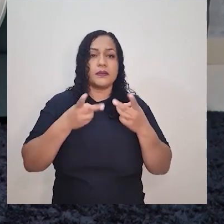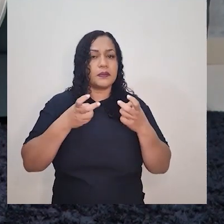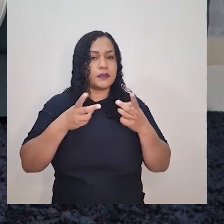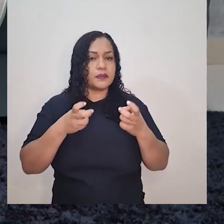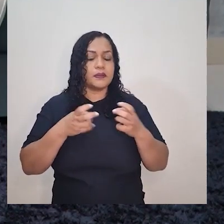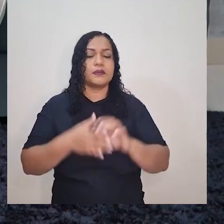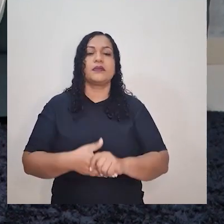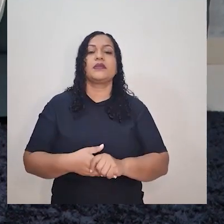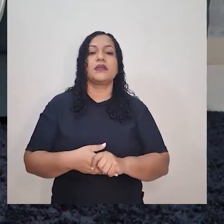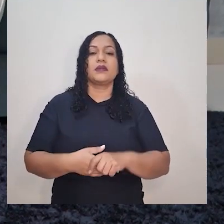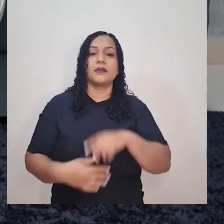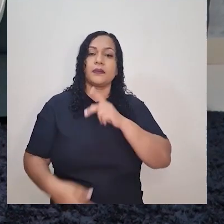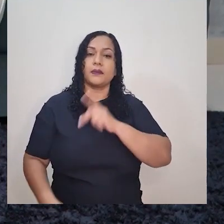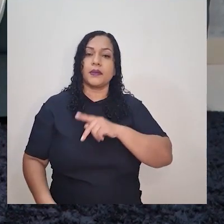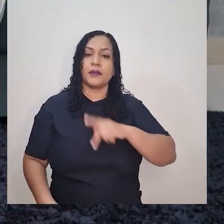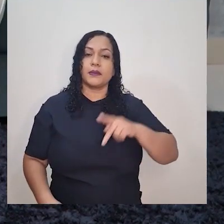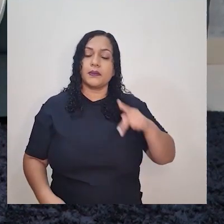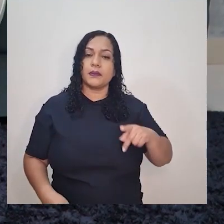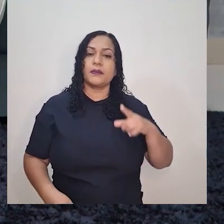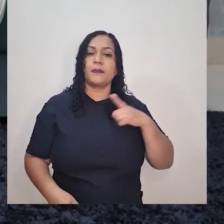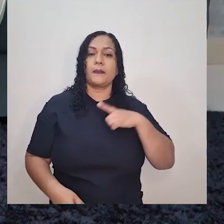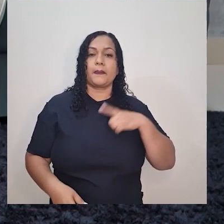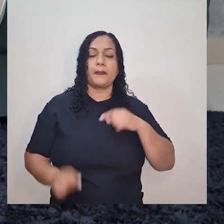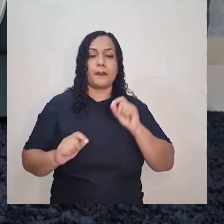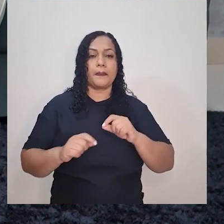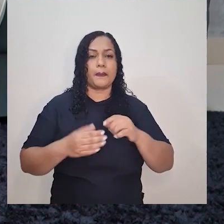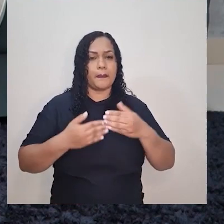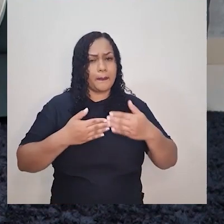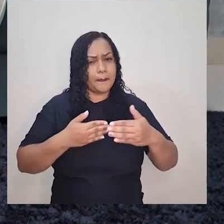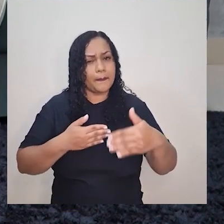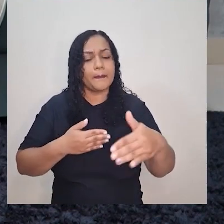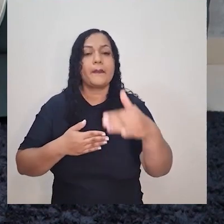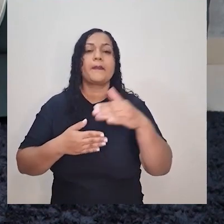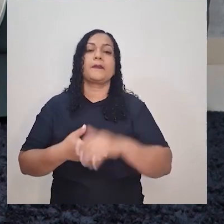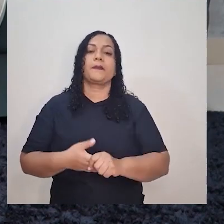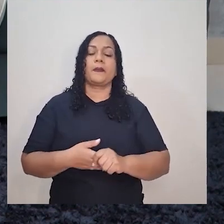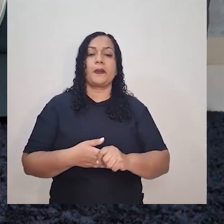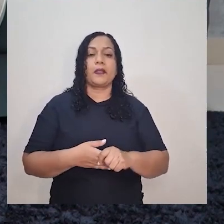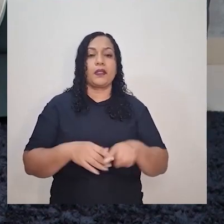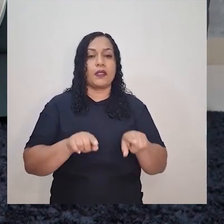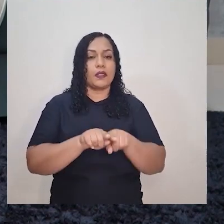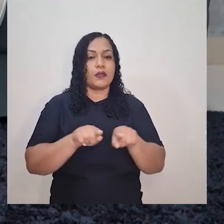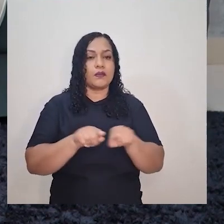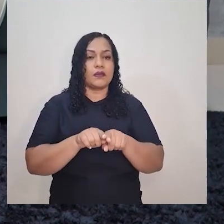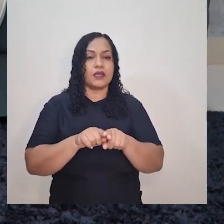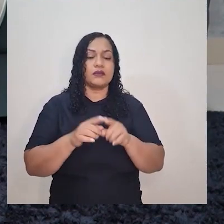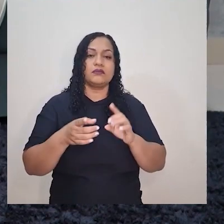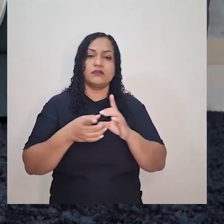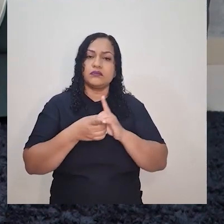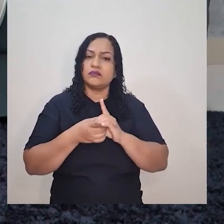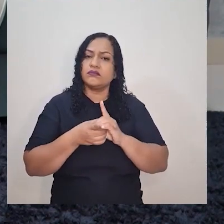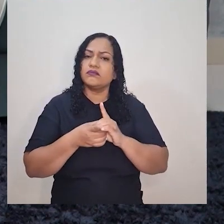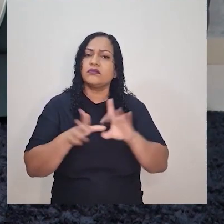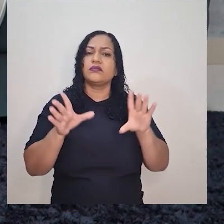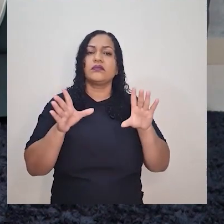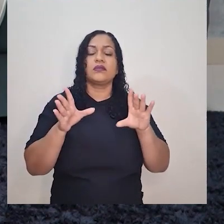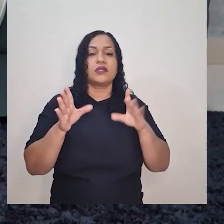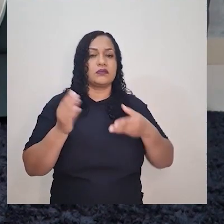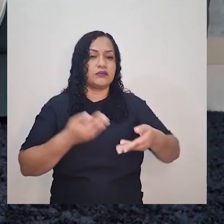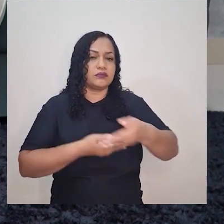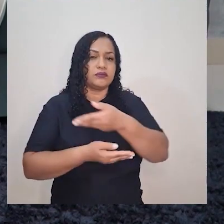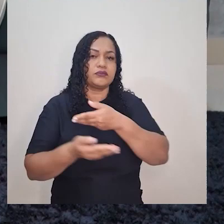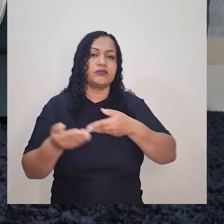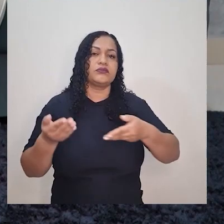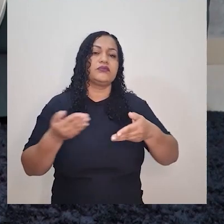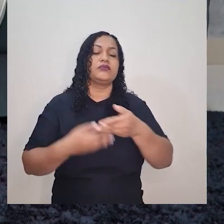construção do projeto político-pedagógico requer continuidade das ações, descentralização, democratização no